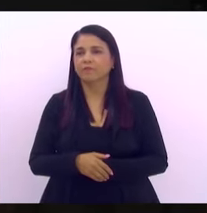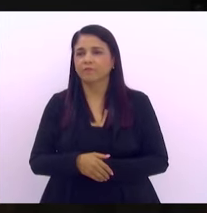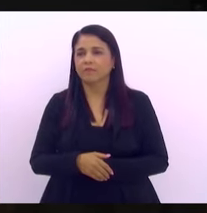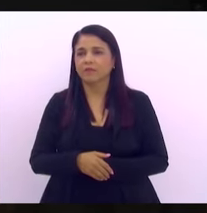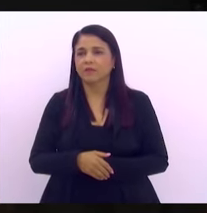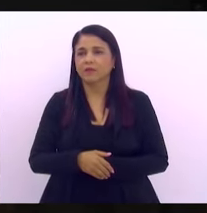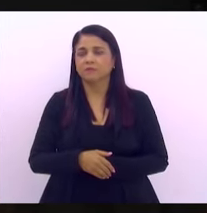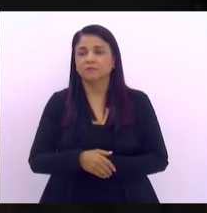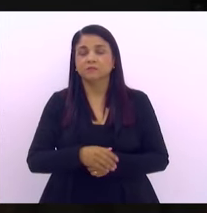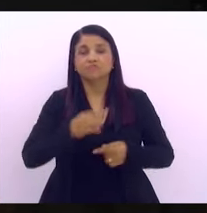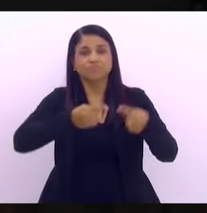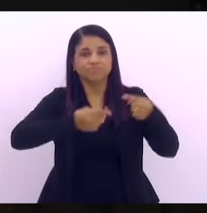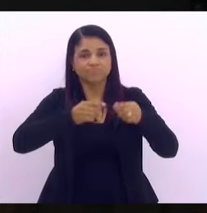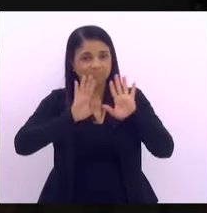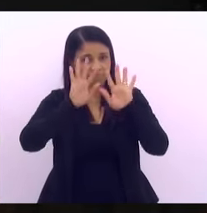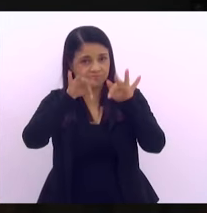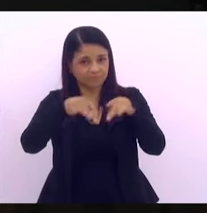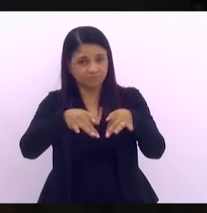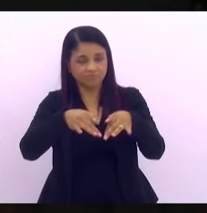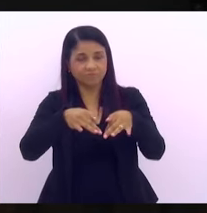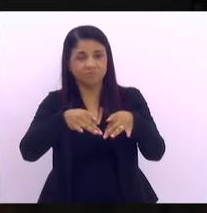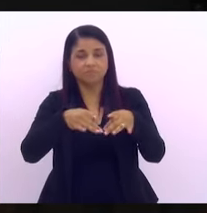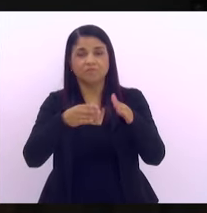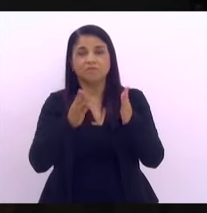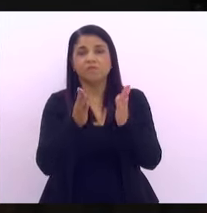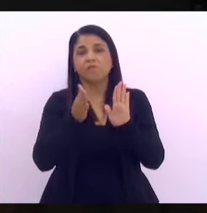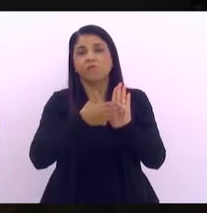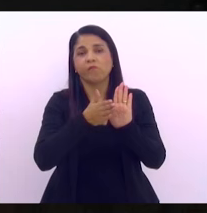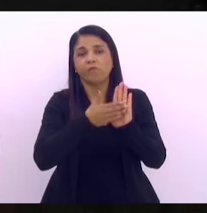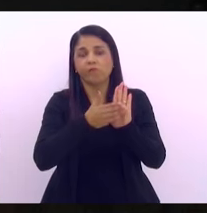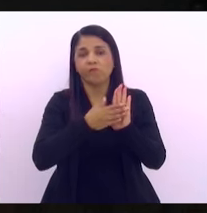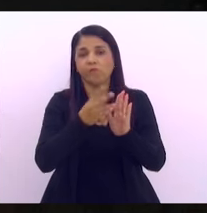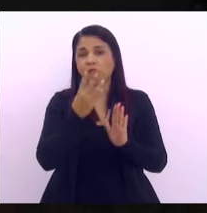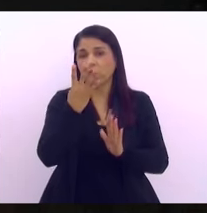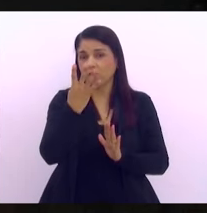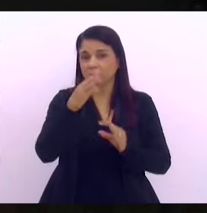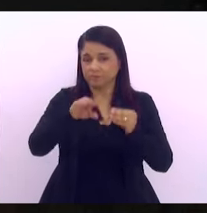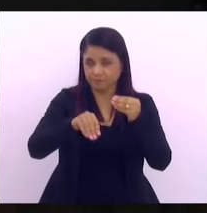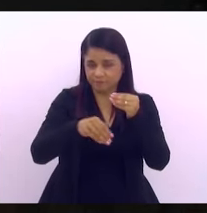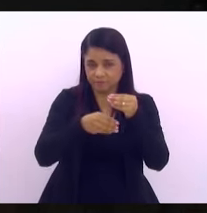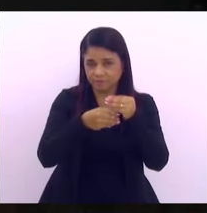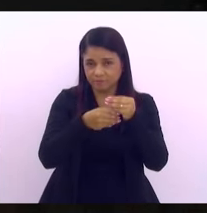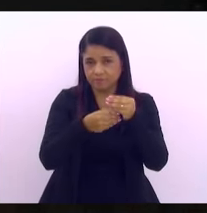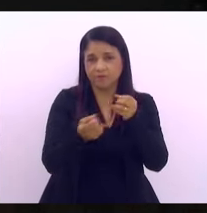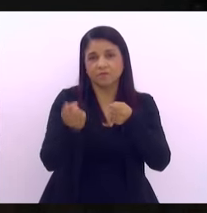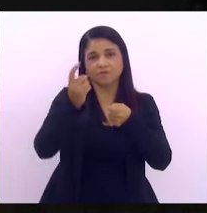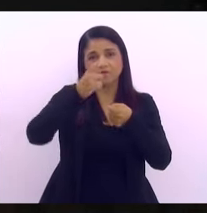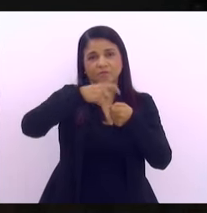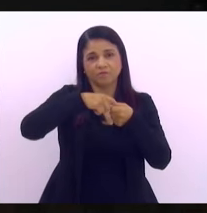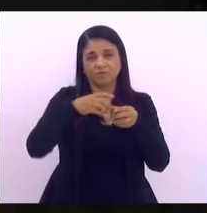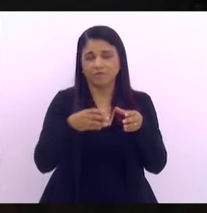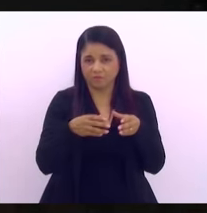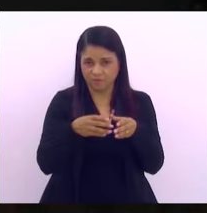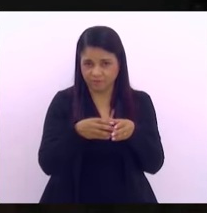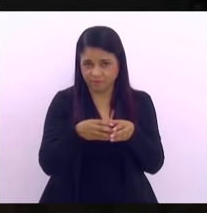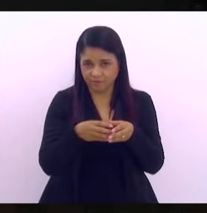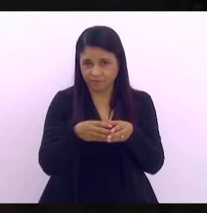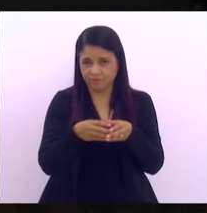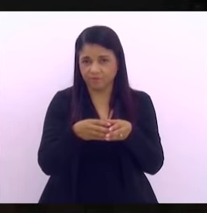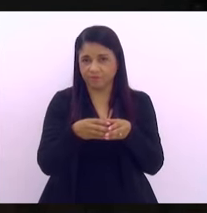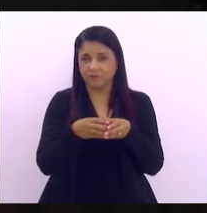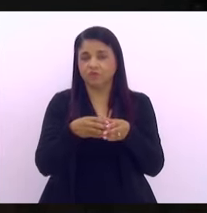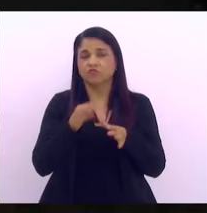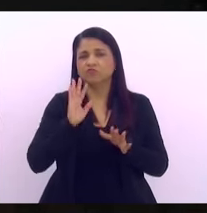Não havendo mais quem queira discutir, encerrada a discussão, a presente proposta recebeu 4 emendas e retorna às comissões. Já